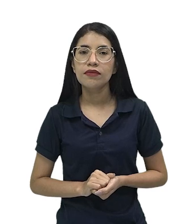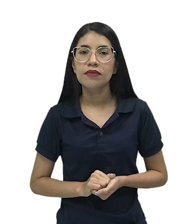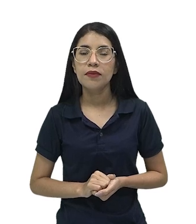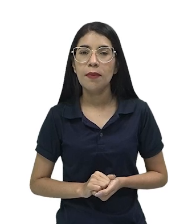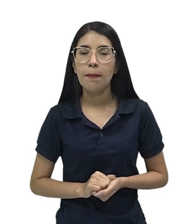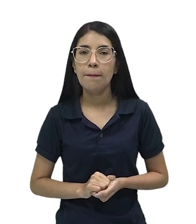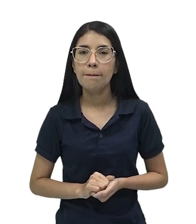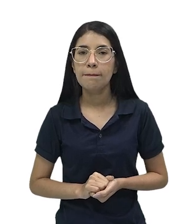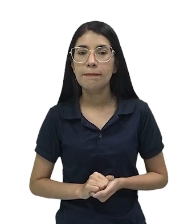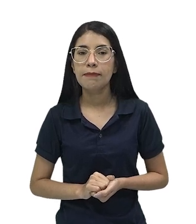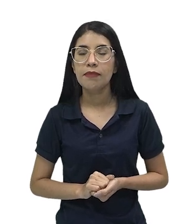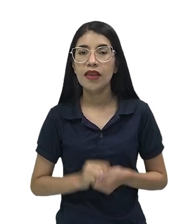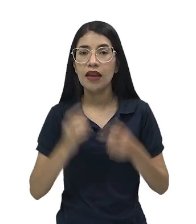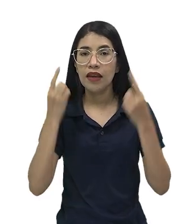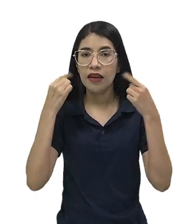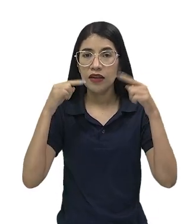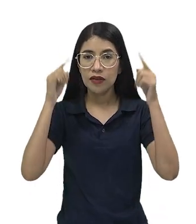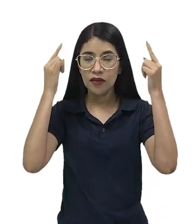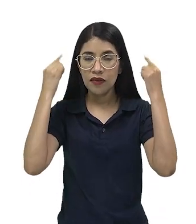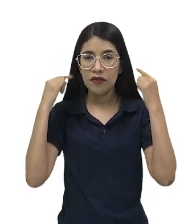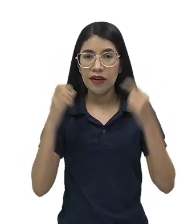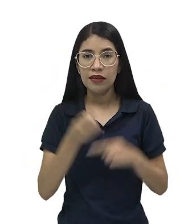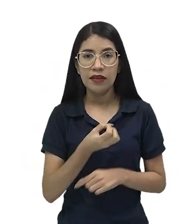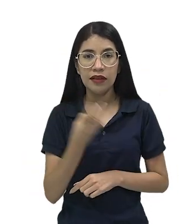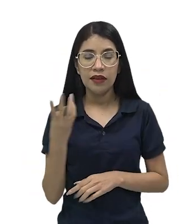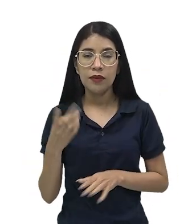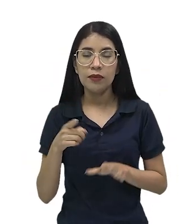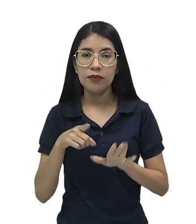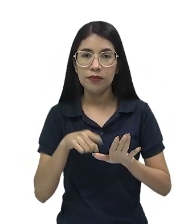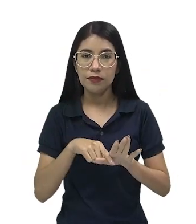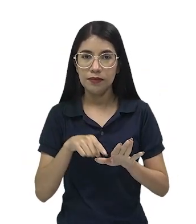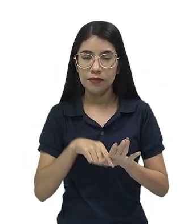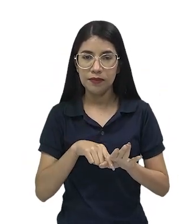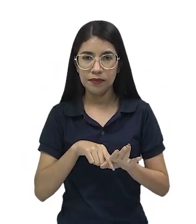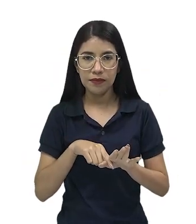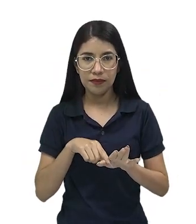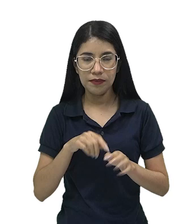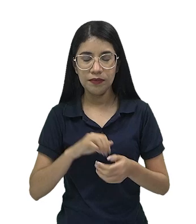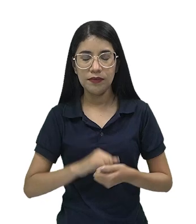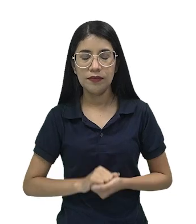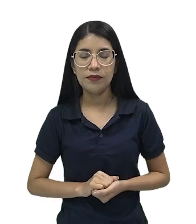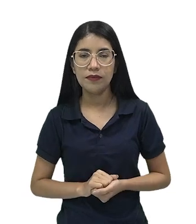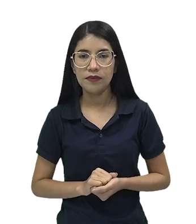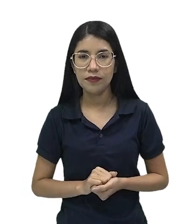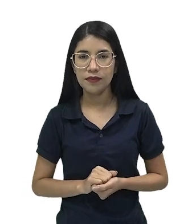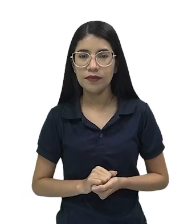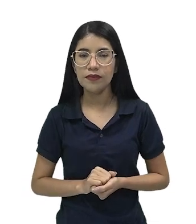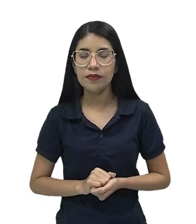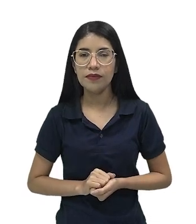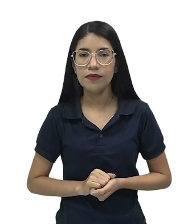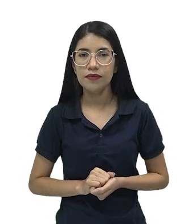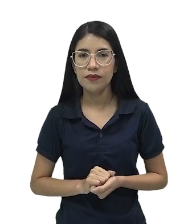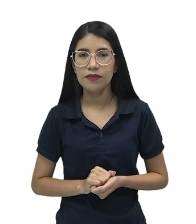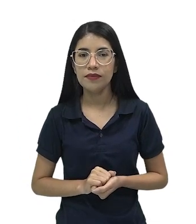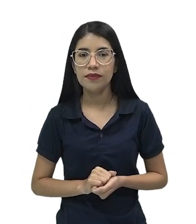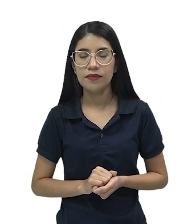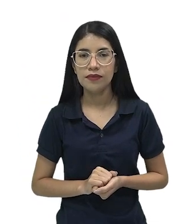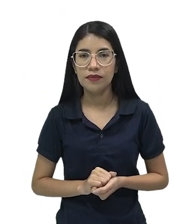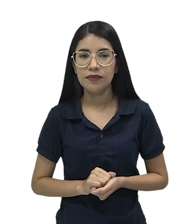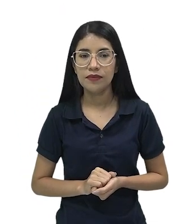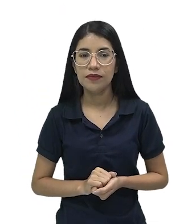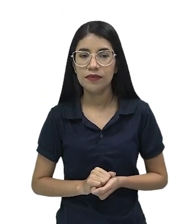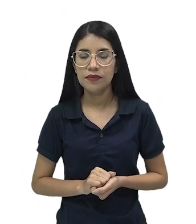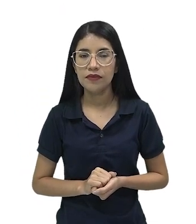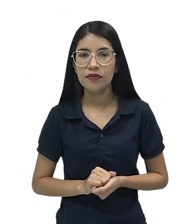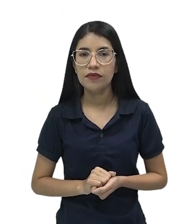Agora, as ovelhas. Vamos ver como tratar as ovelhas. As ovelhas,